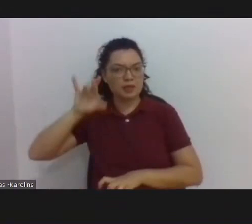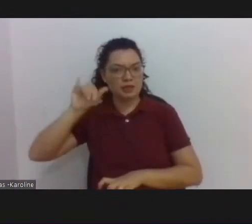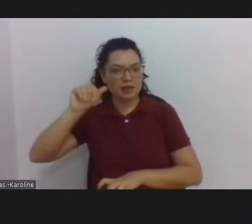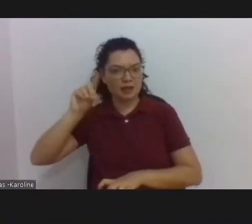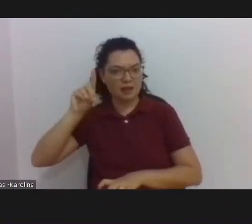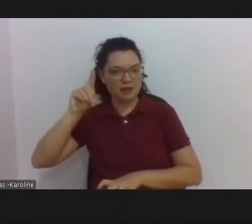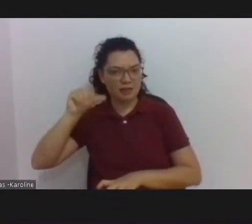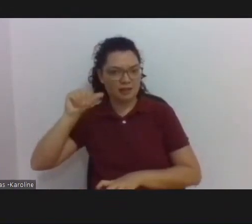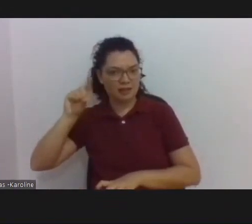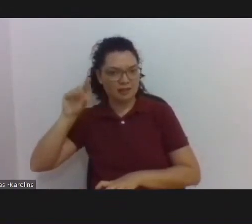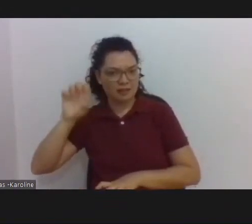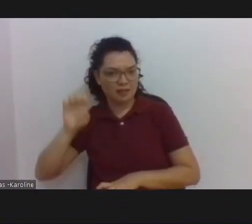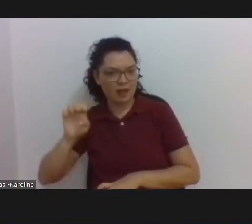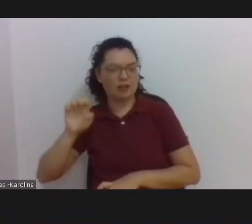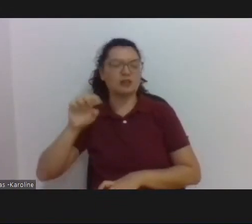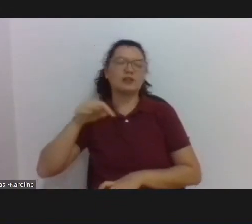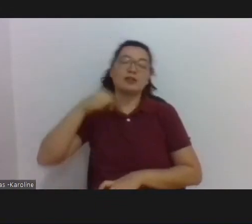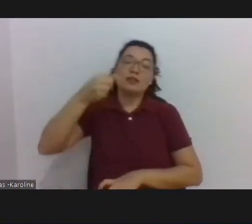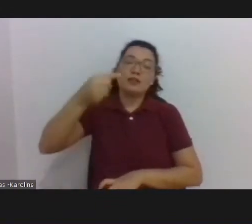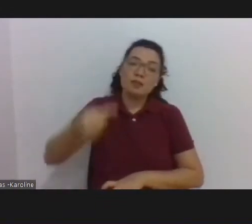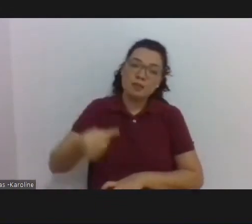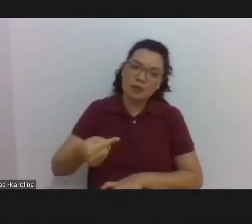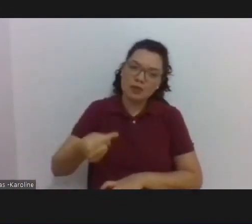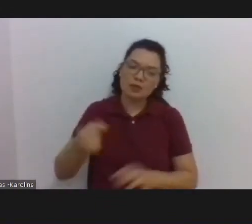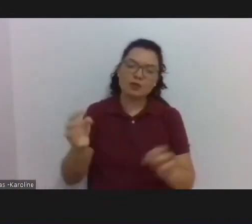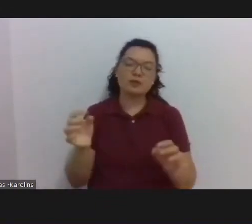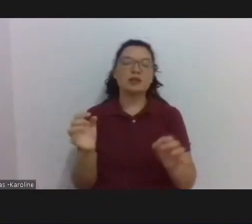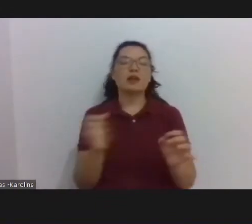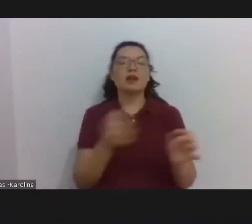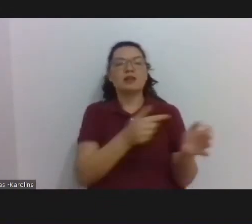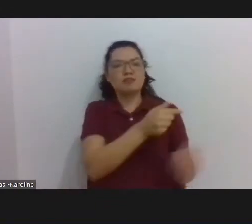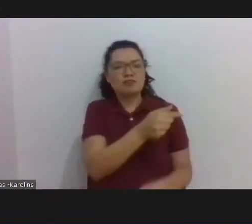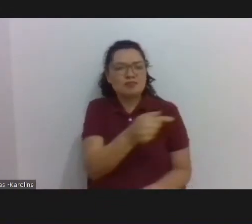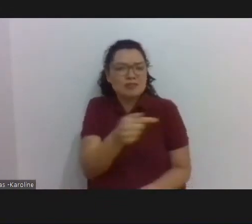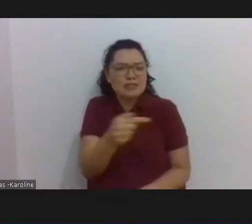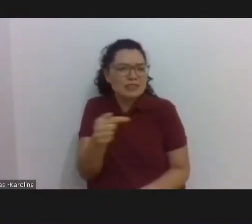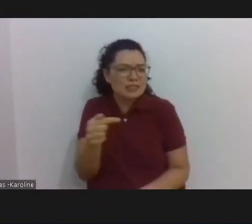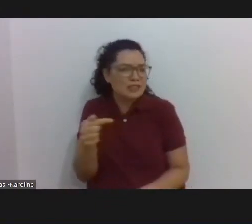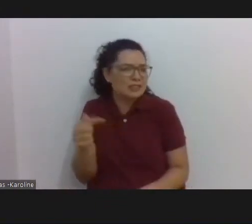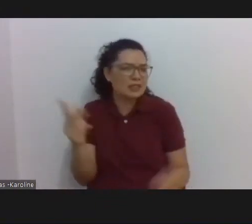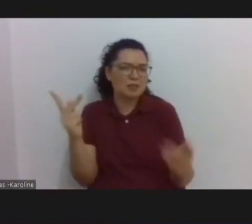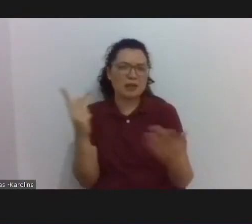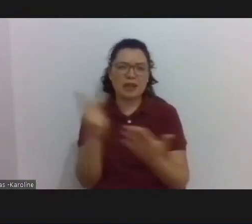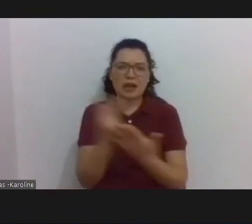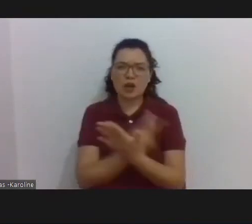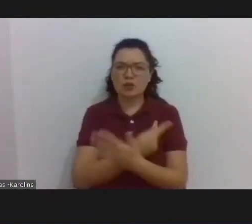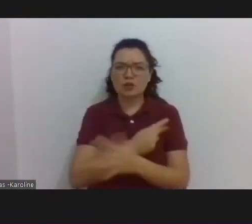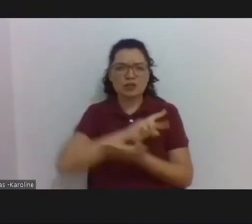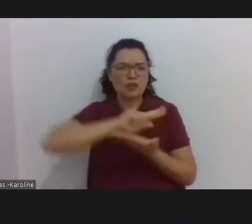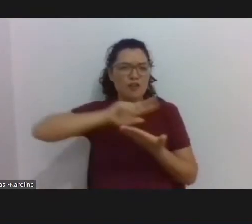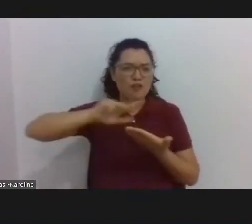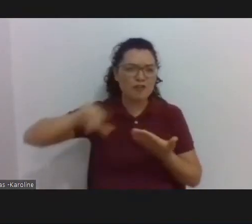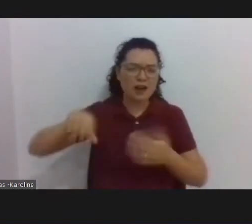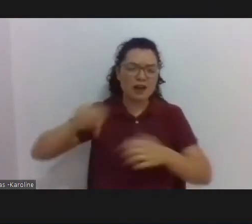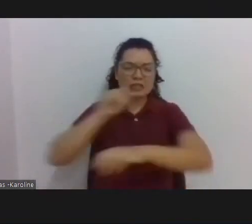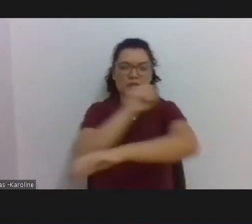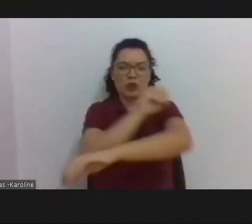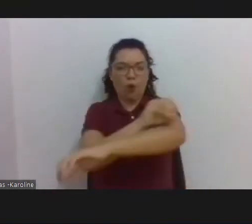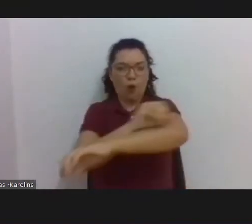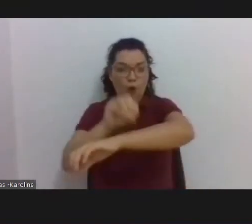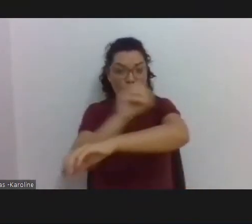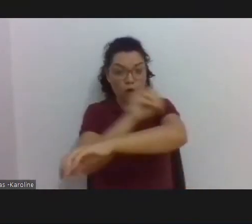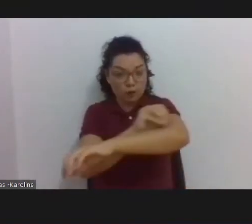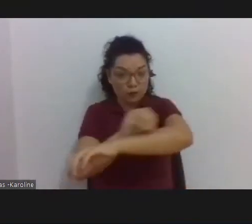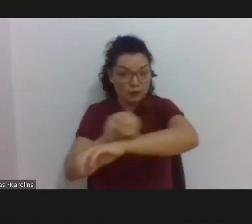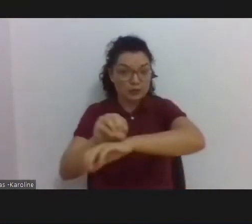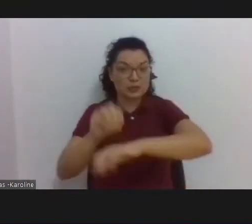foram ofertadas atividades de extensão, com oficinas e práticas urbanas, veio a ocorrer agora,